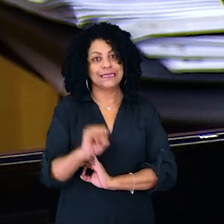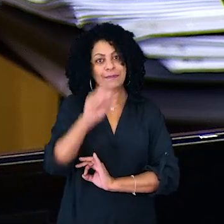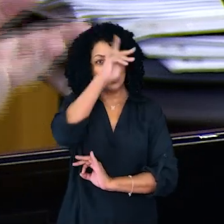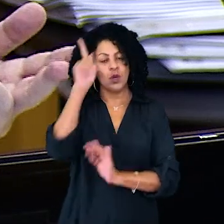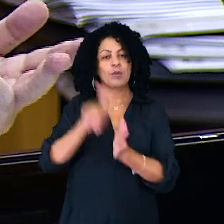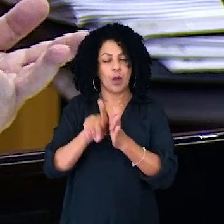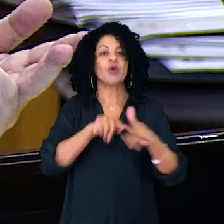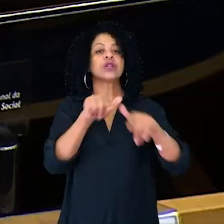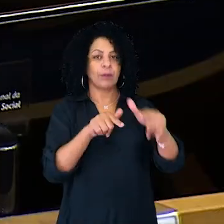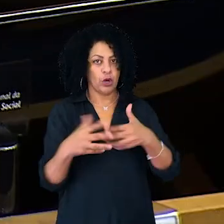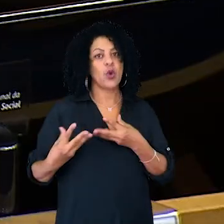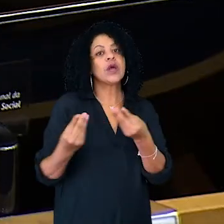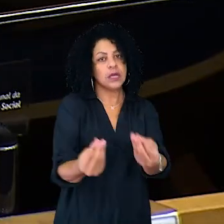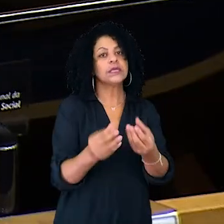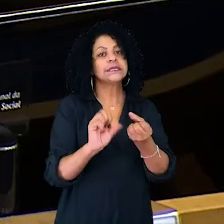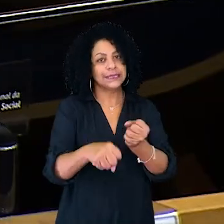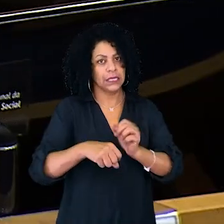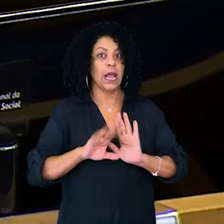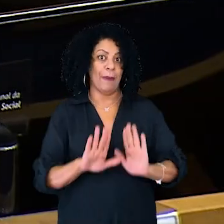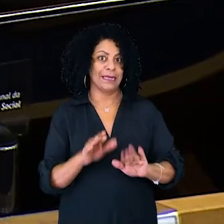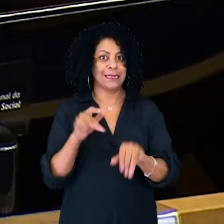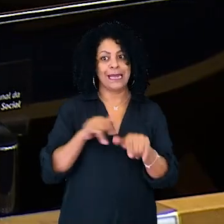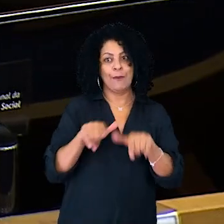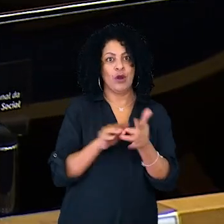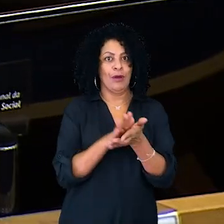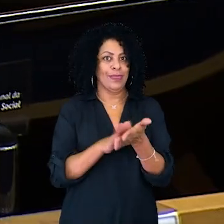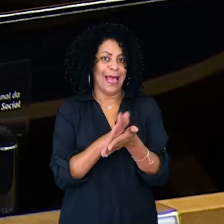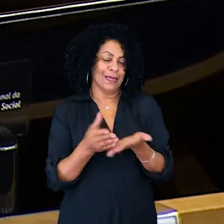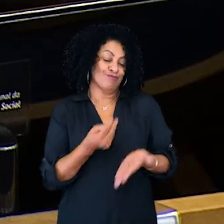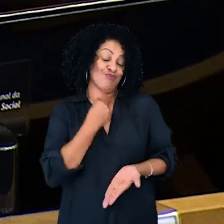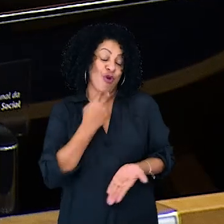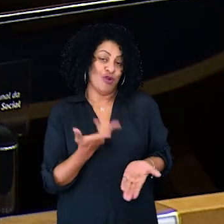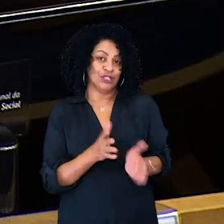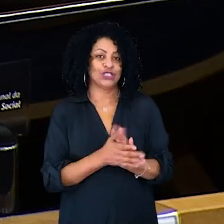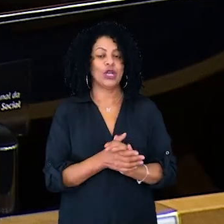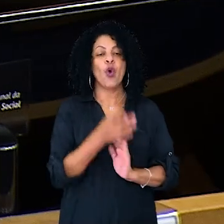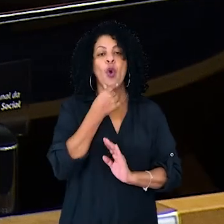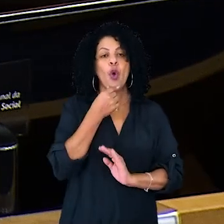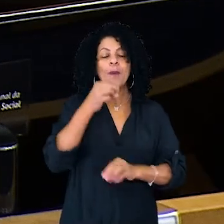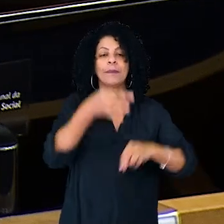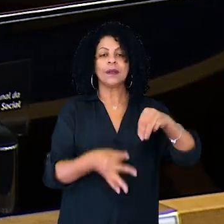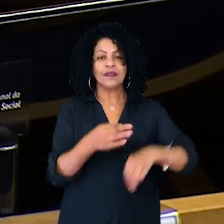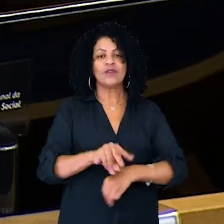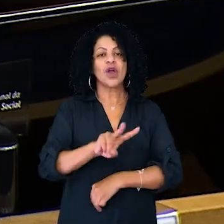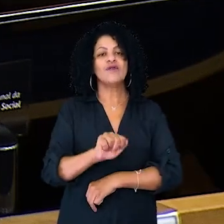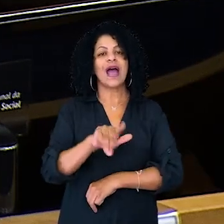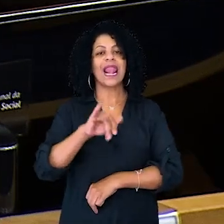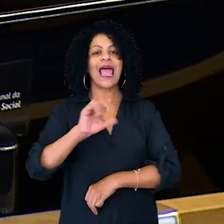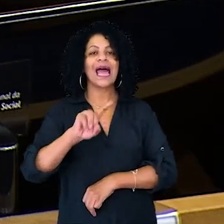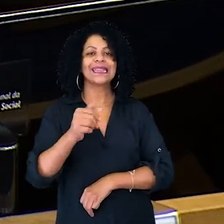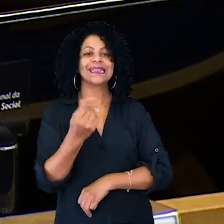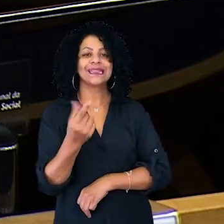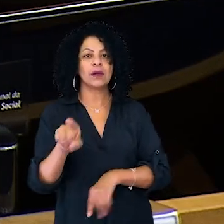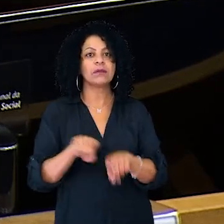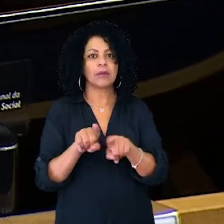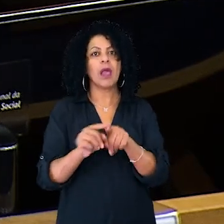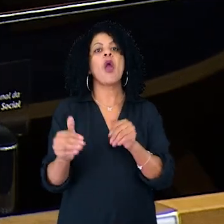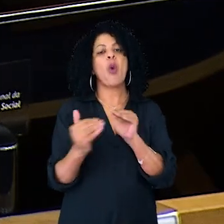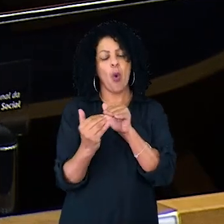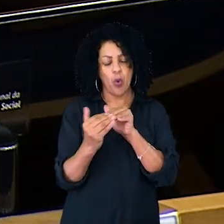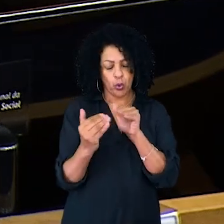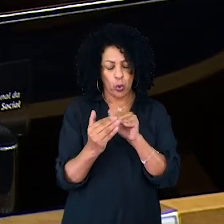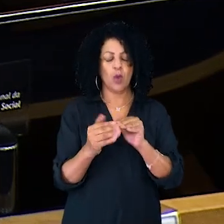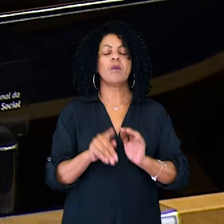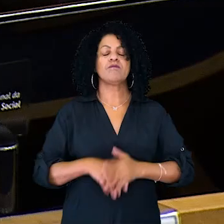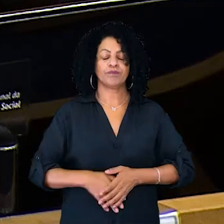ele deve receber. O ministro Evandro Valadão concordou com o voto divergente. Não me parece que há uma